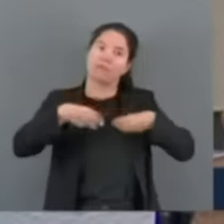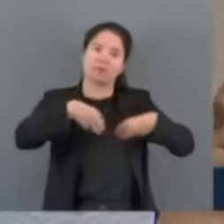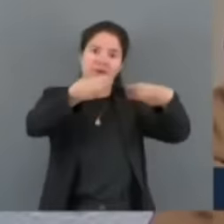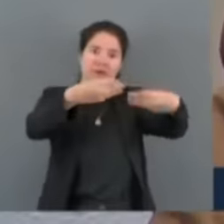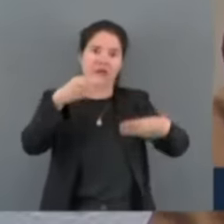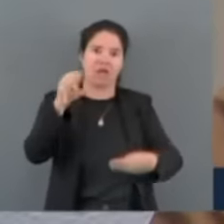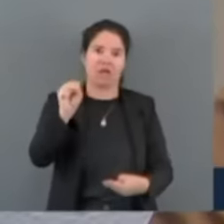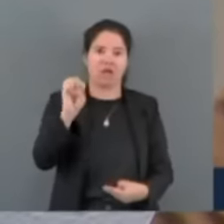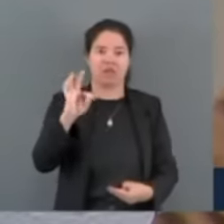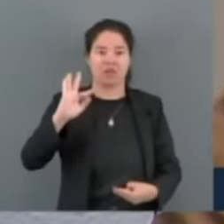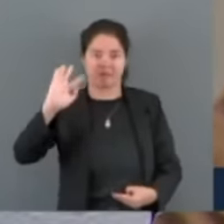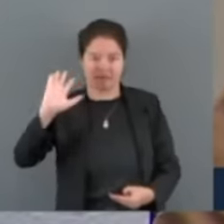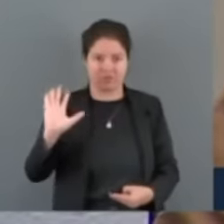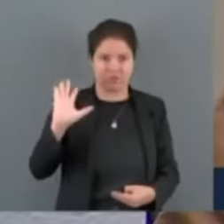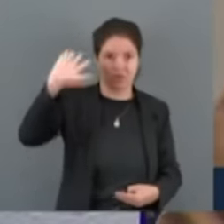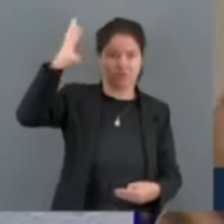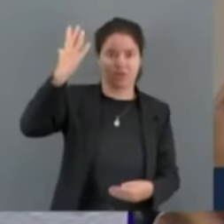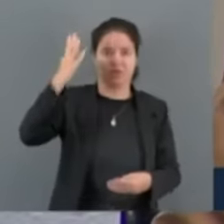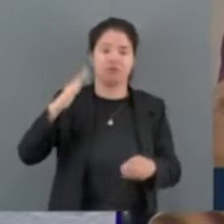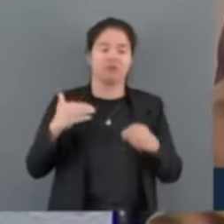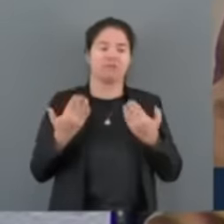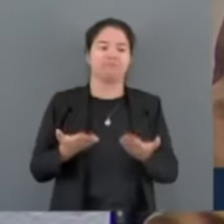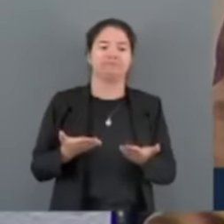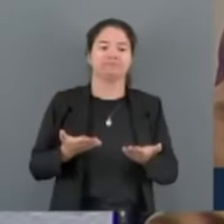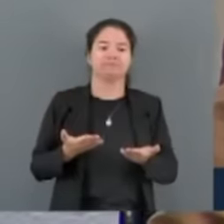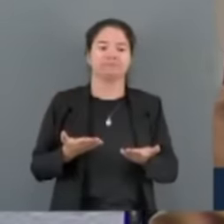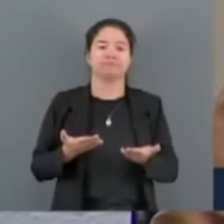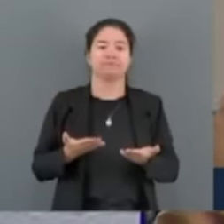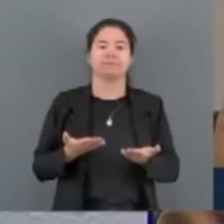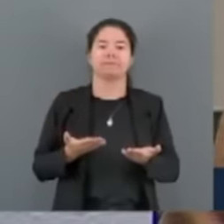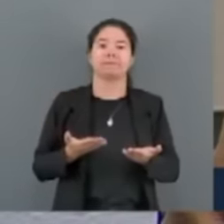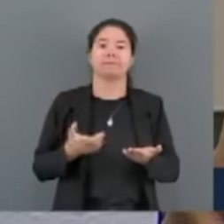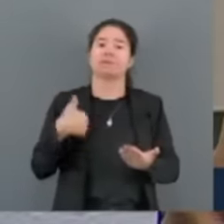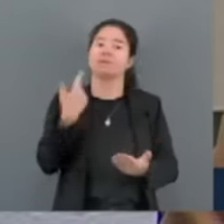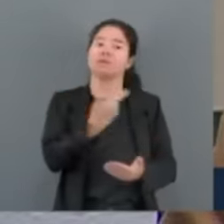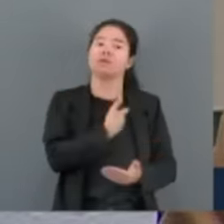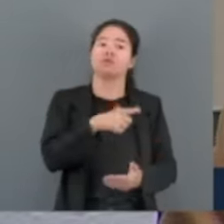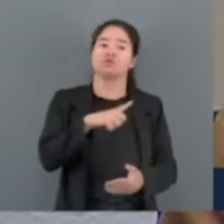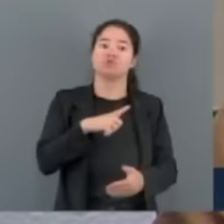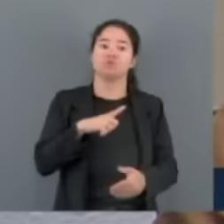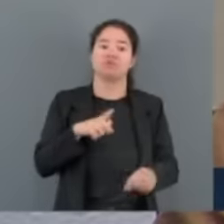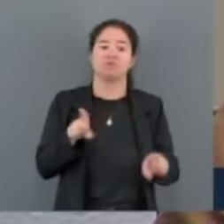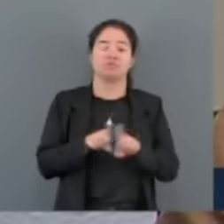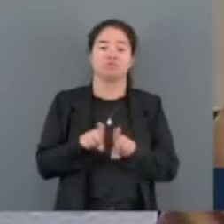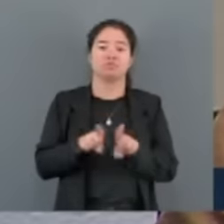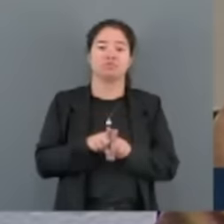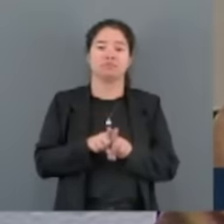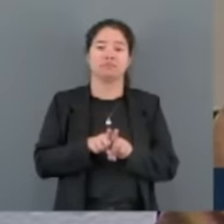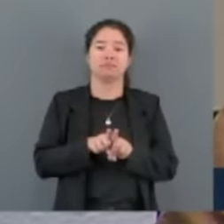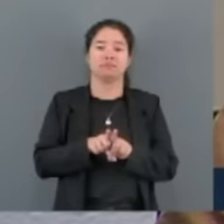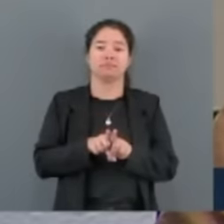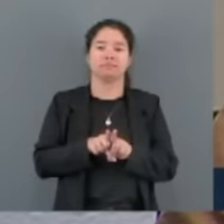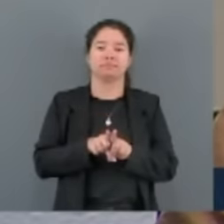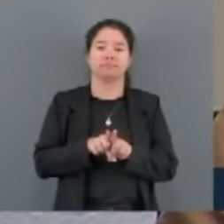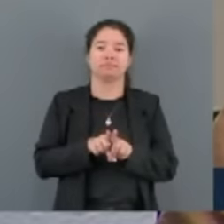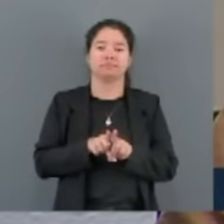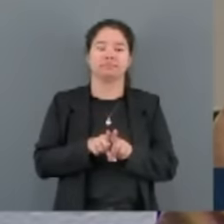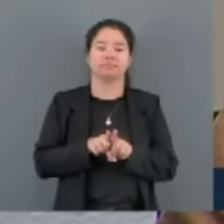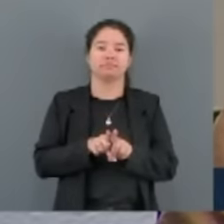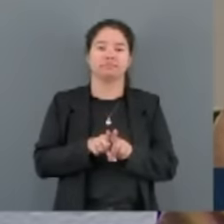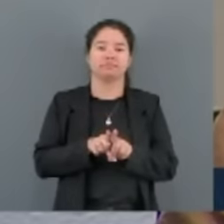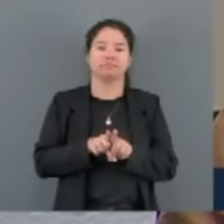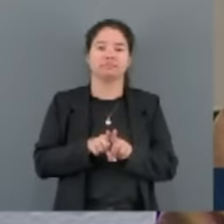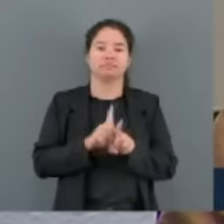a sequência para esses recursos. Nós tivemos, então, é isso que dá esse montante